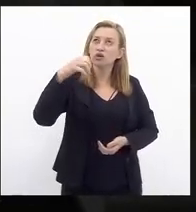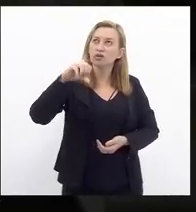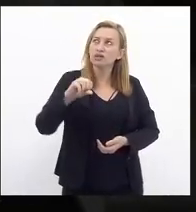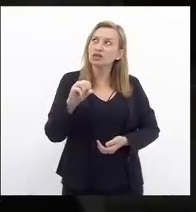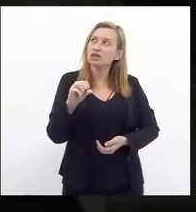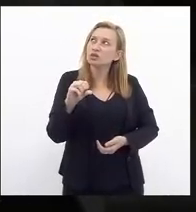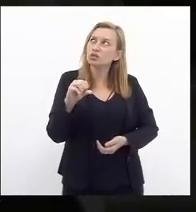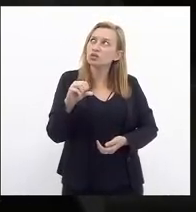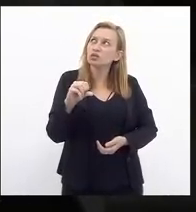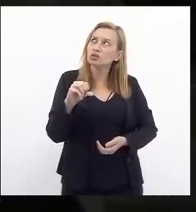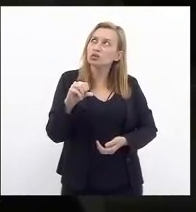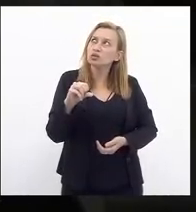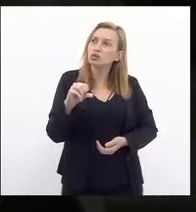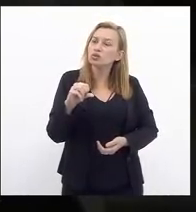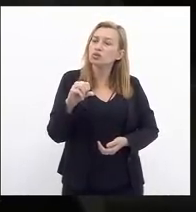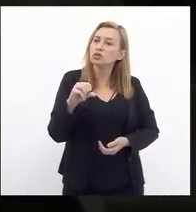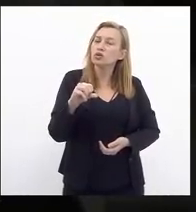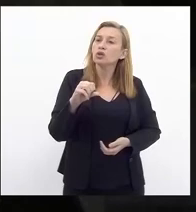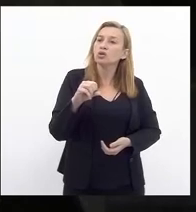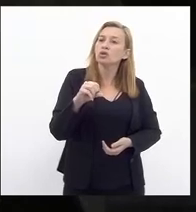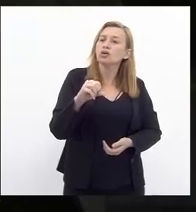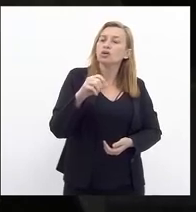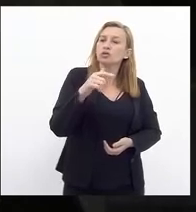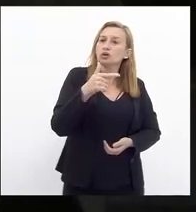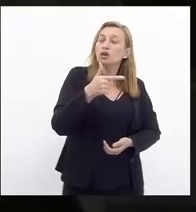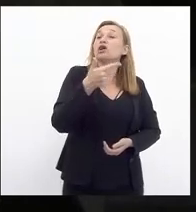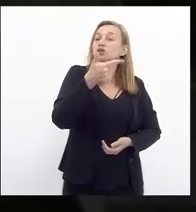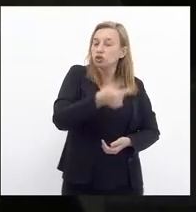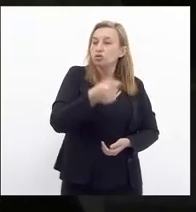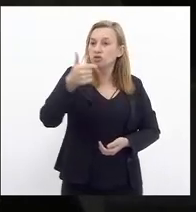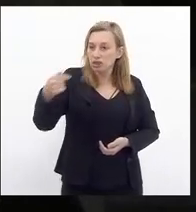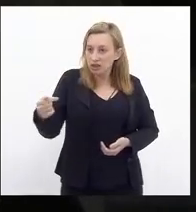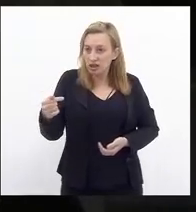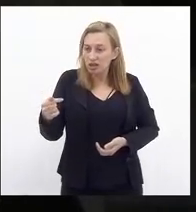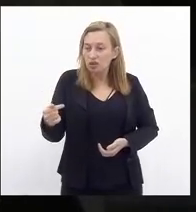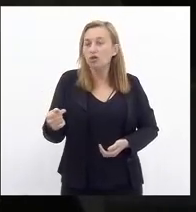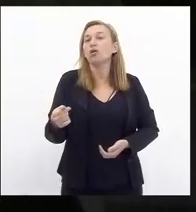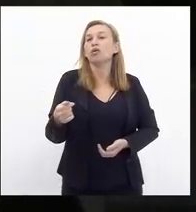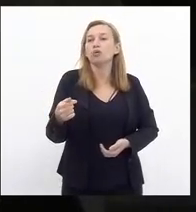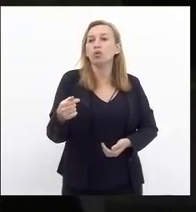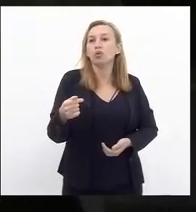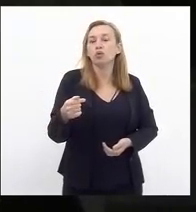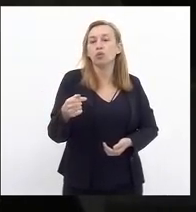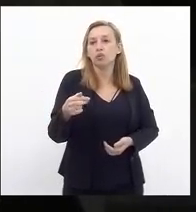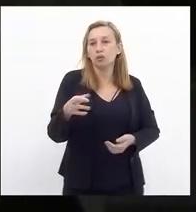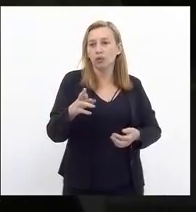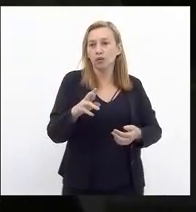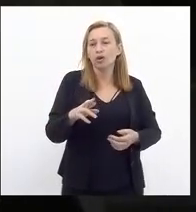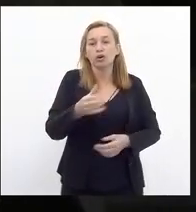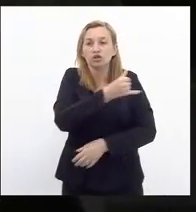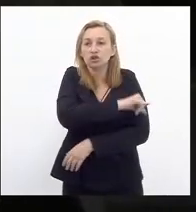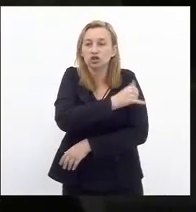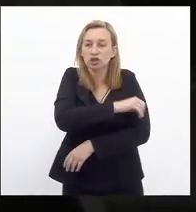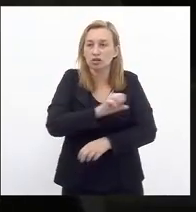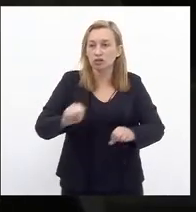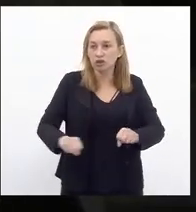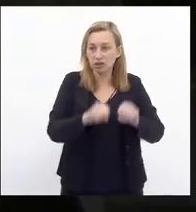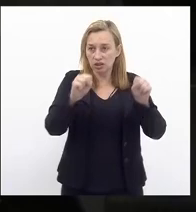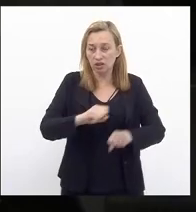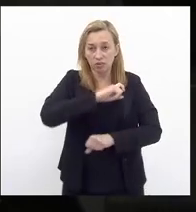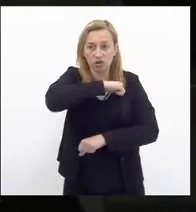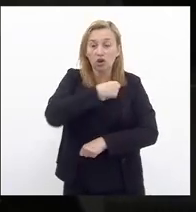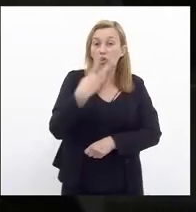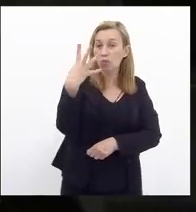1917 em 2017 o Rio de Janeiro entrou no regime de apuração fiscal foi o único estado da federação que fez isso